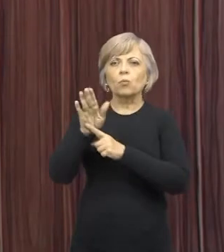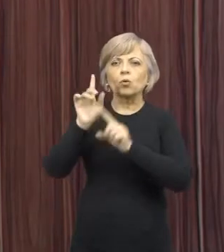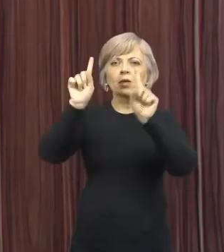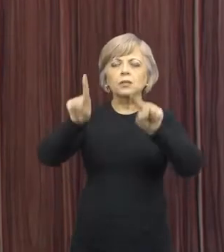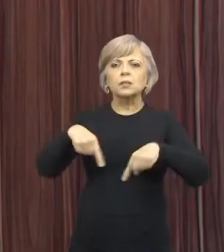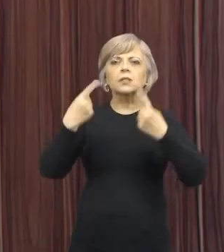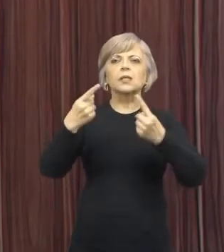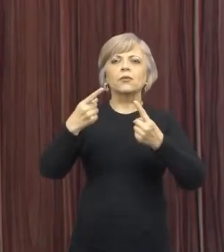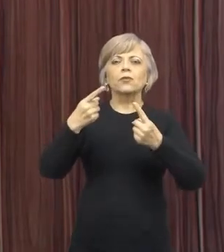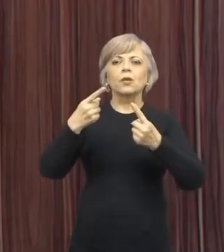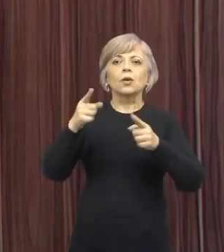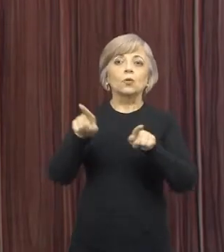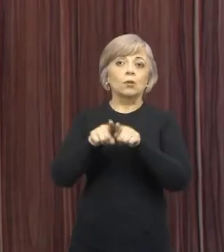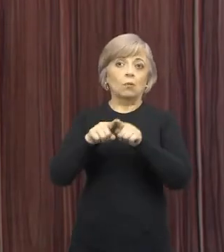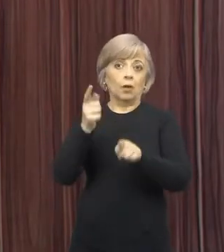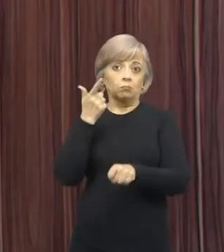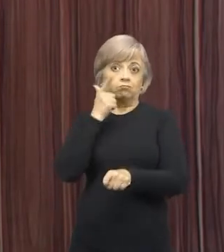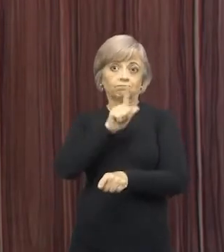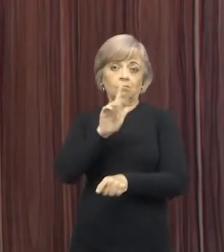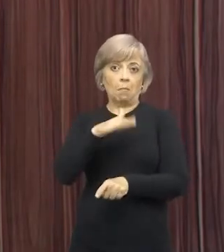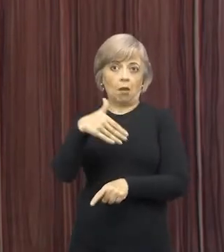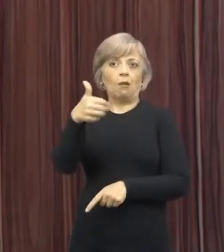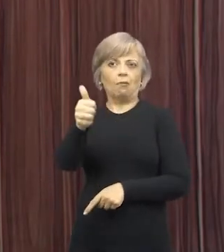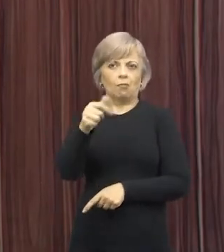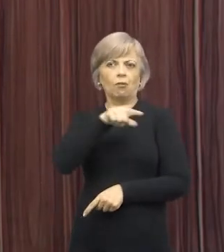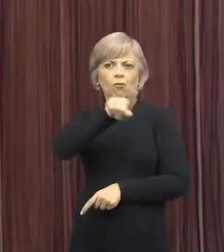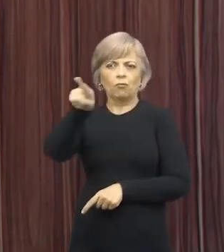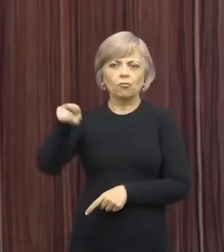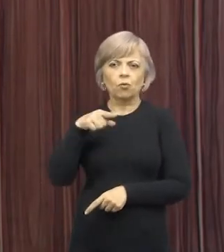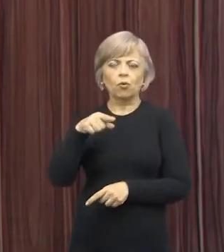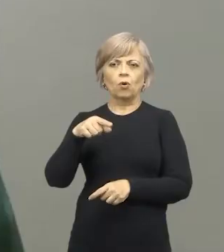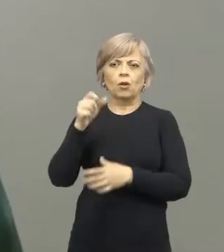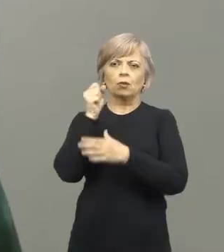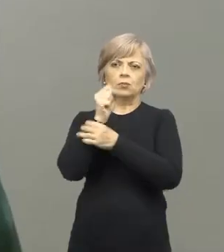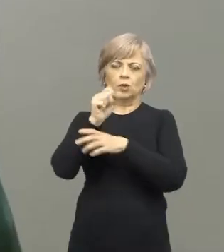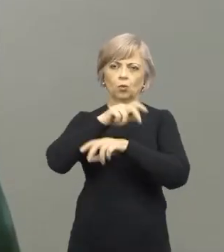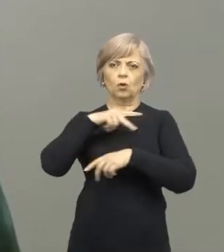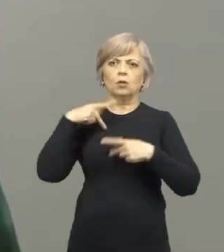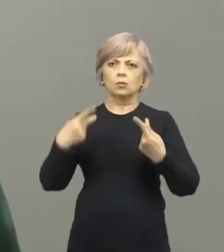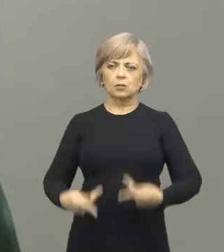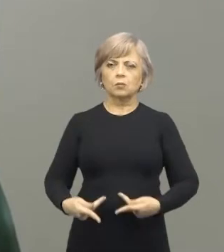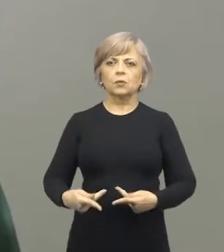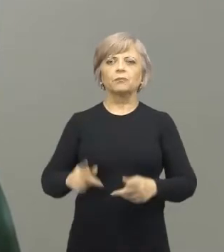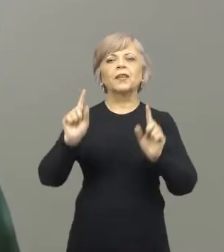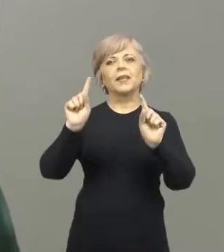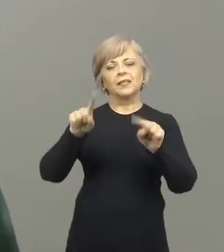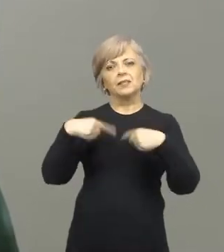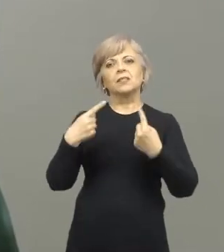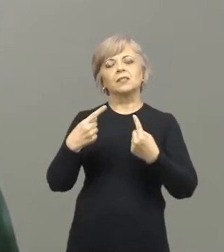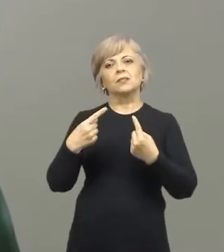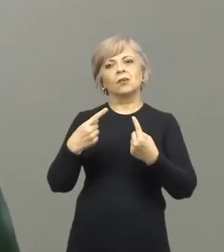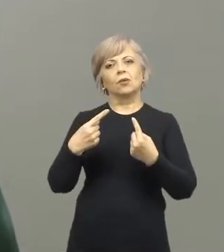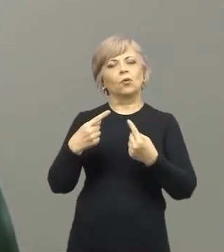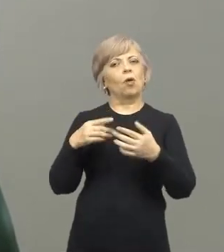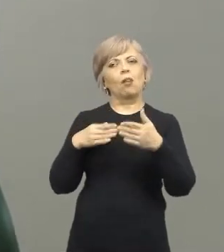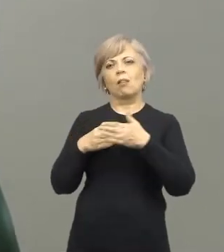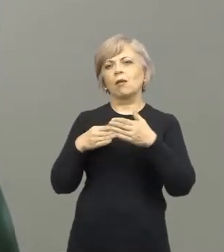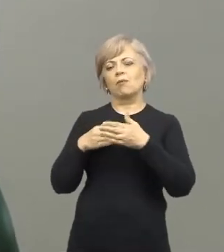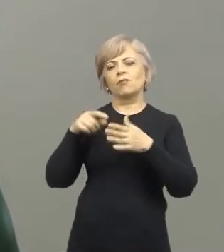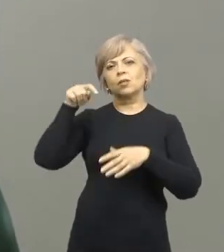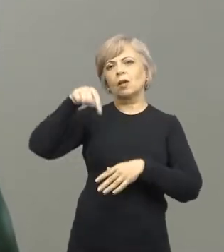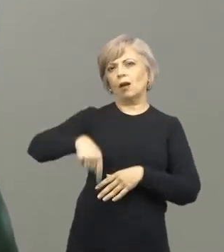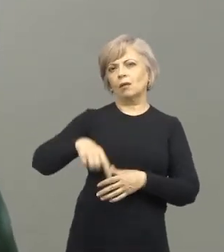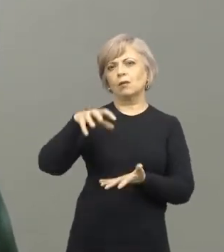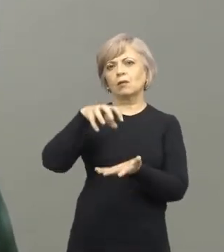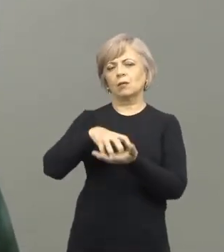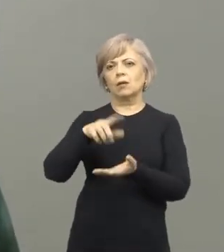as maiores conquistas do GAESP na área de segurança pública? Os desafios não se limitam ao GAESP, eu